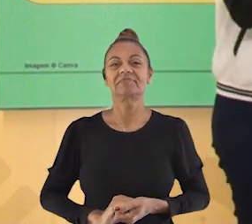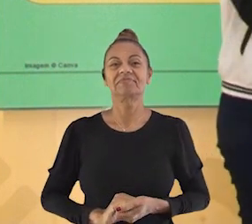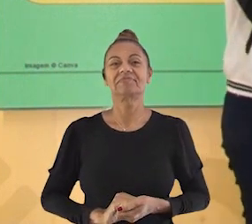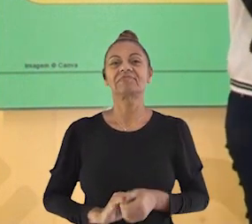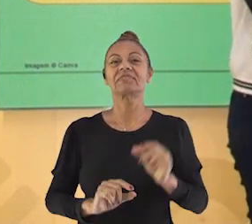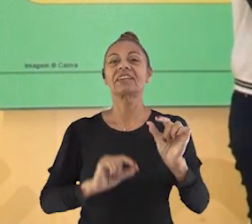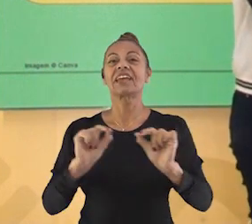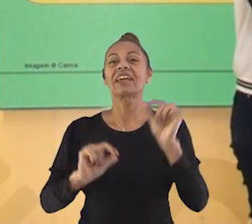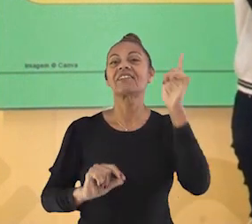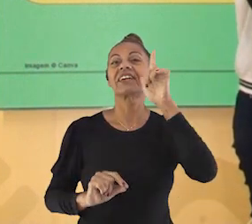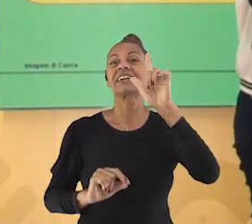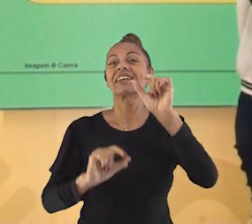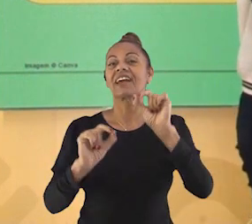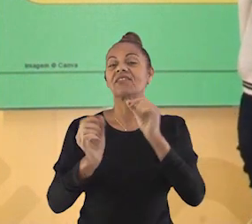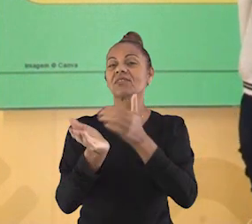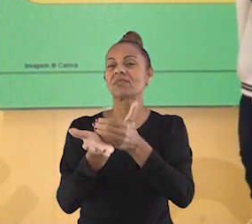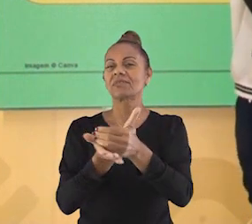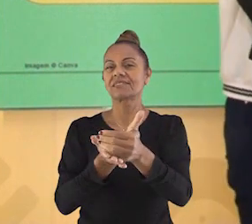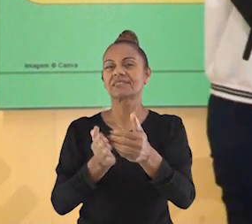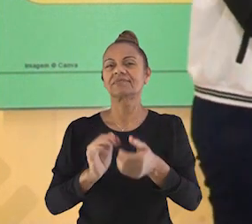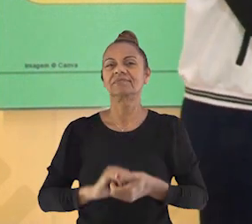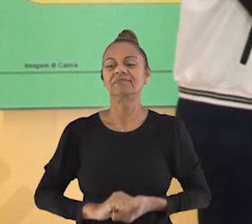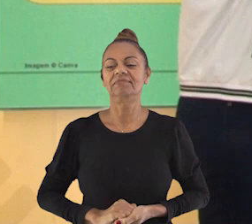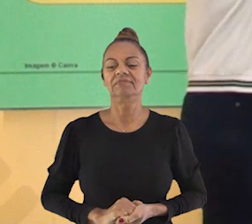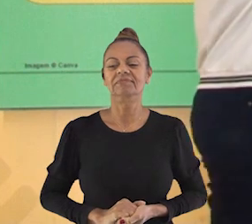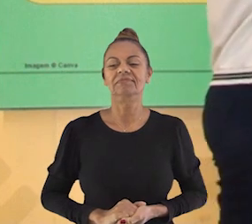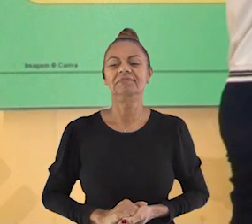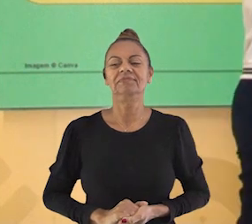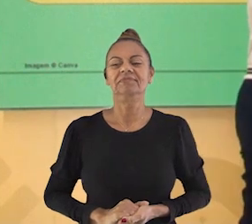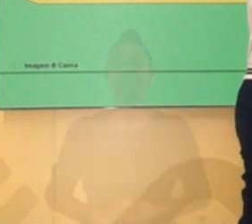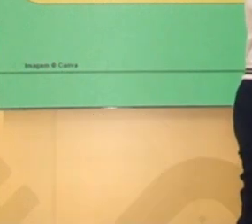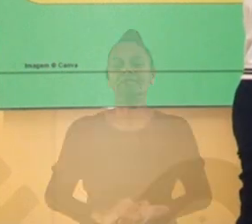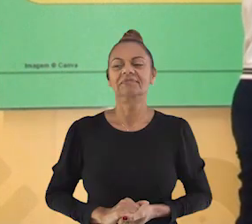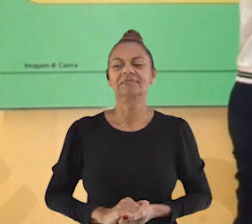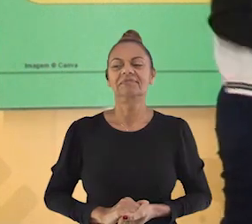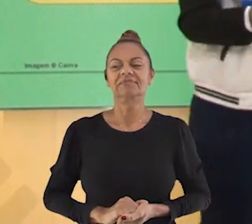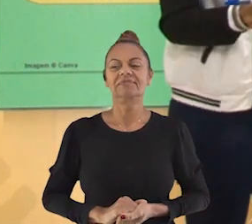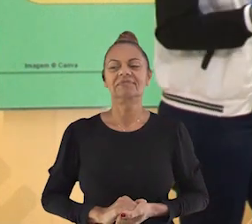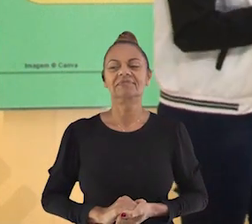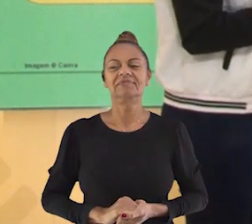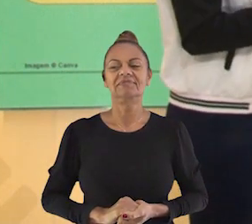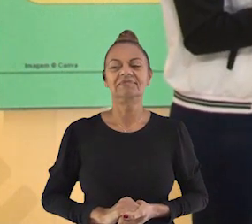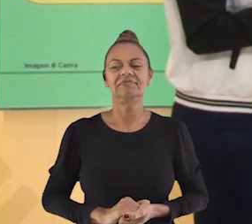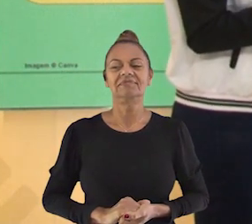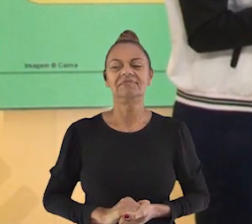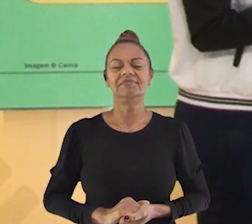Quem será que vai ganhar? Quem começa, professora? Pode começar. Posso começar?